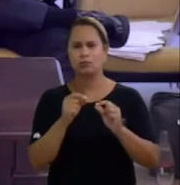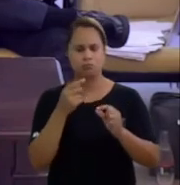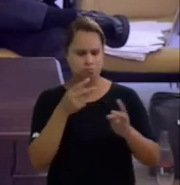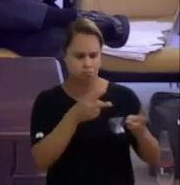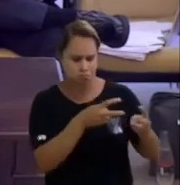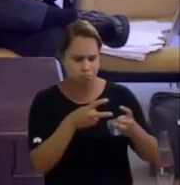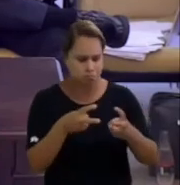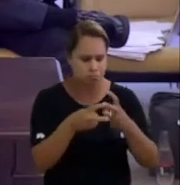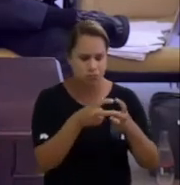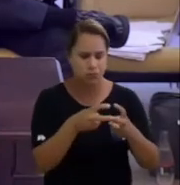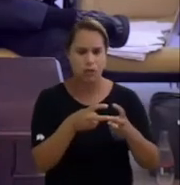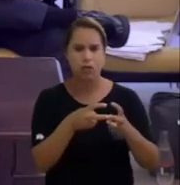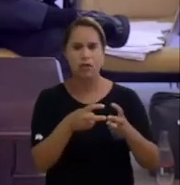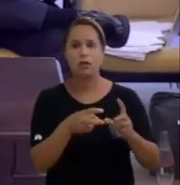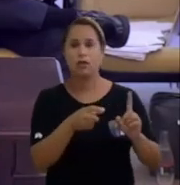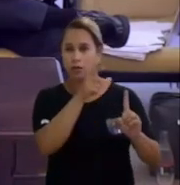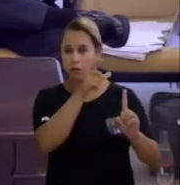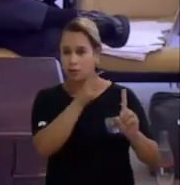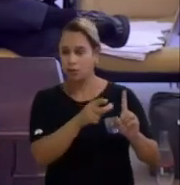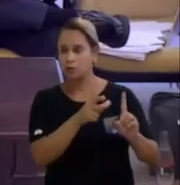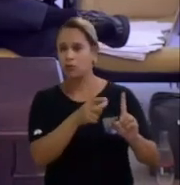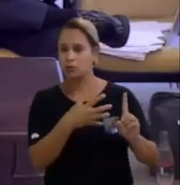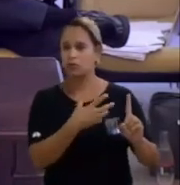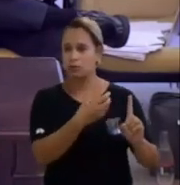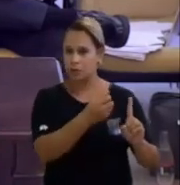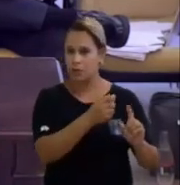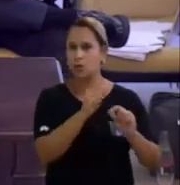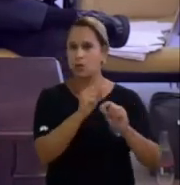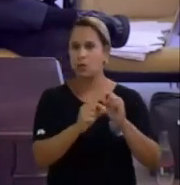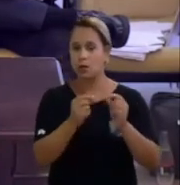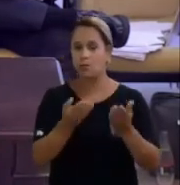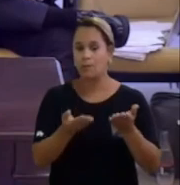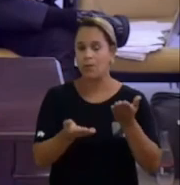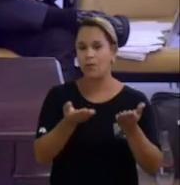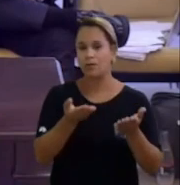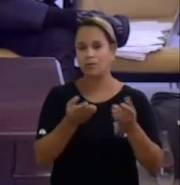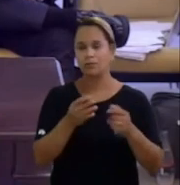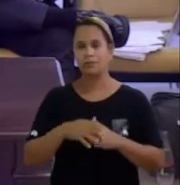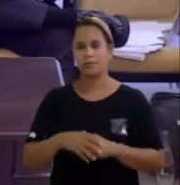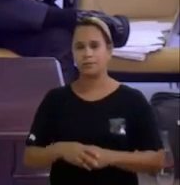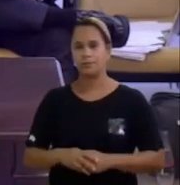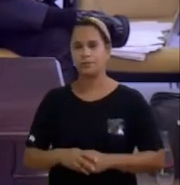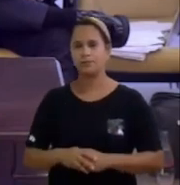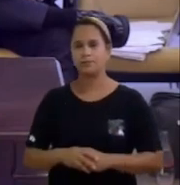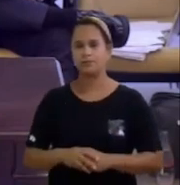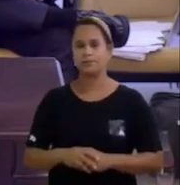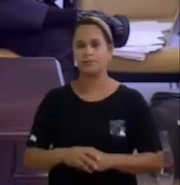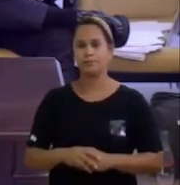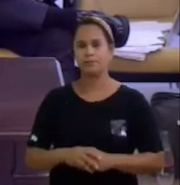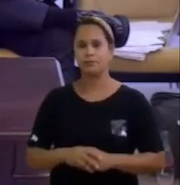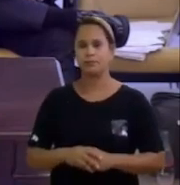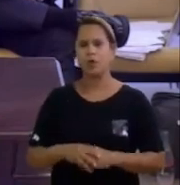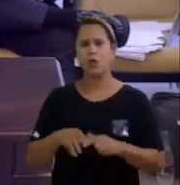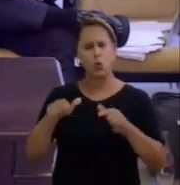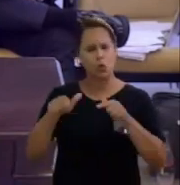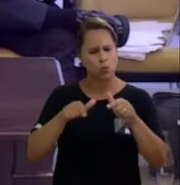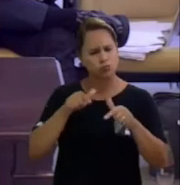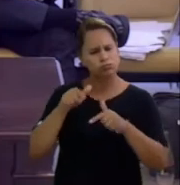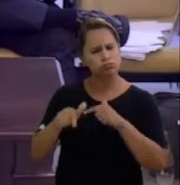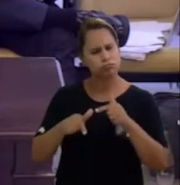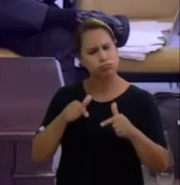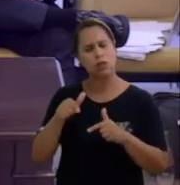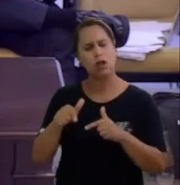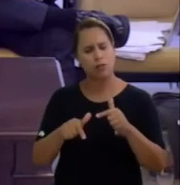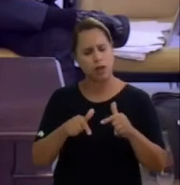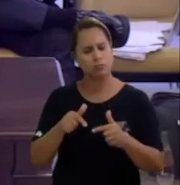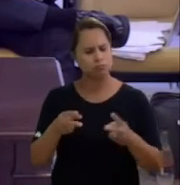proporção. E aí ele passou um pente fino num trabalho corajoso e correto de identificar